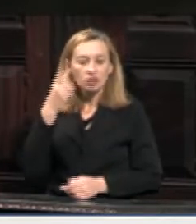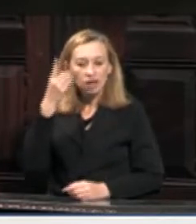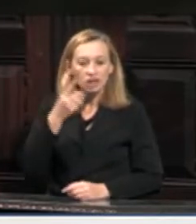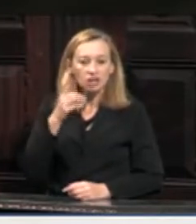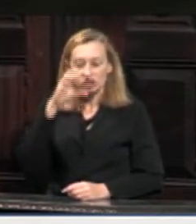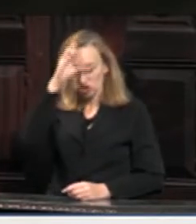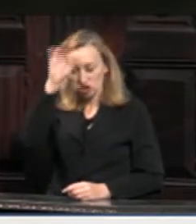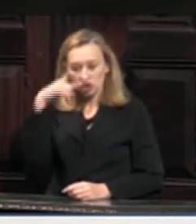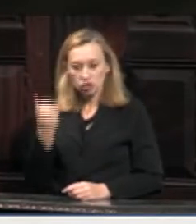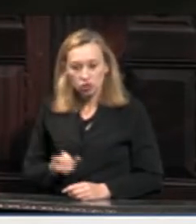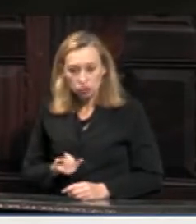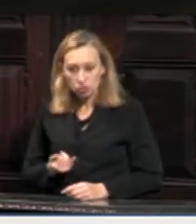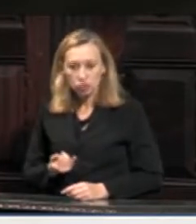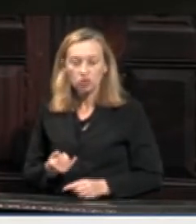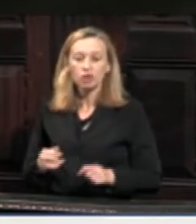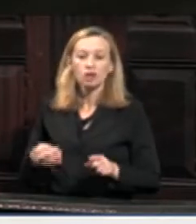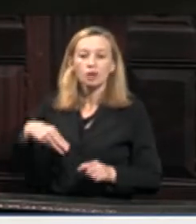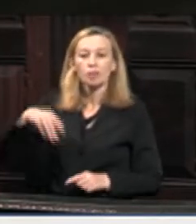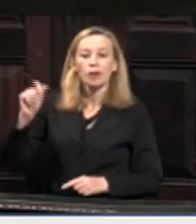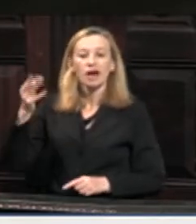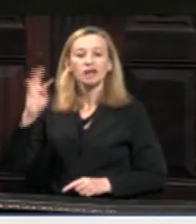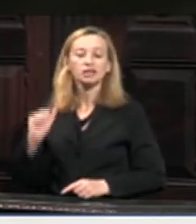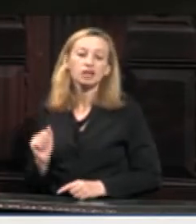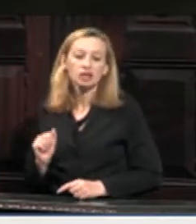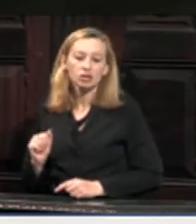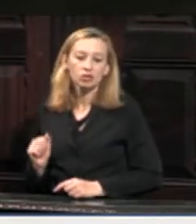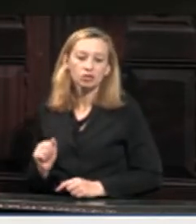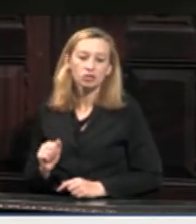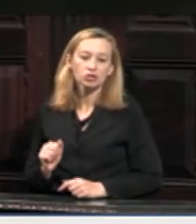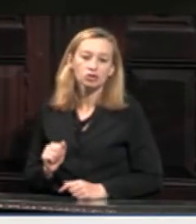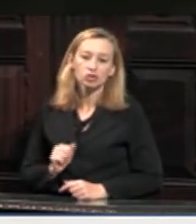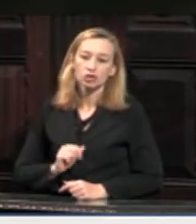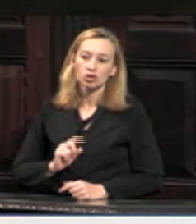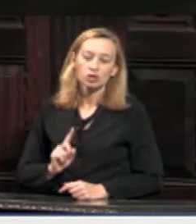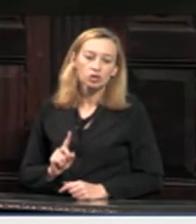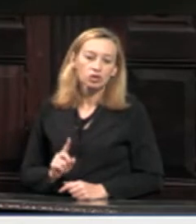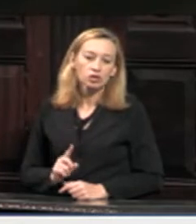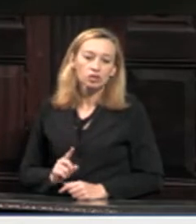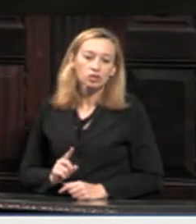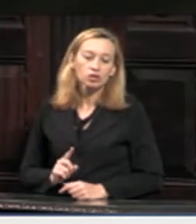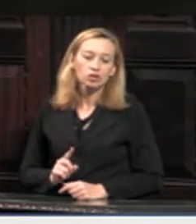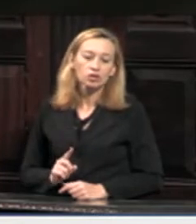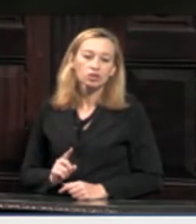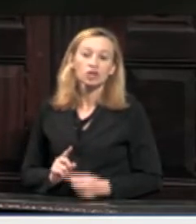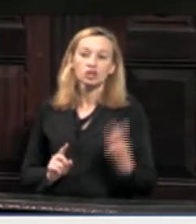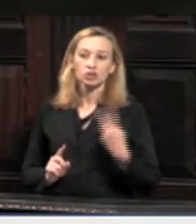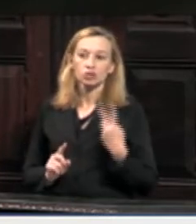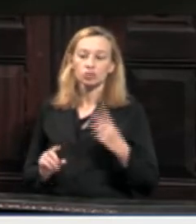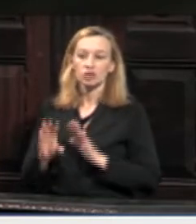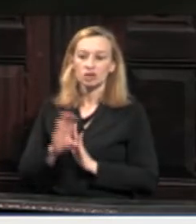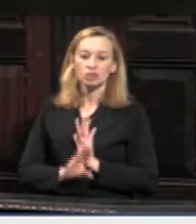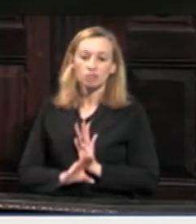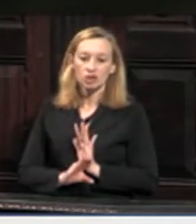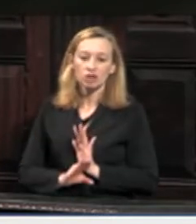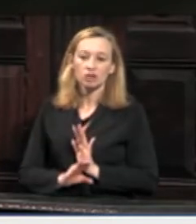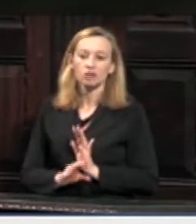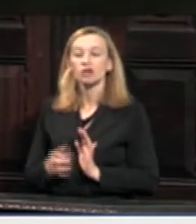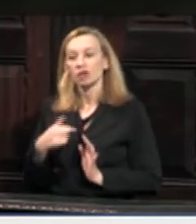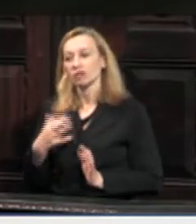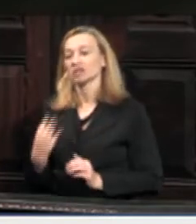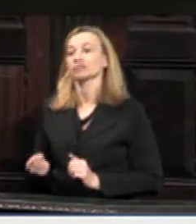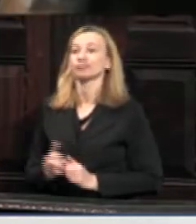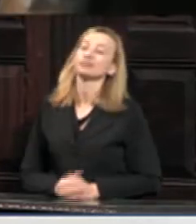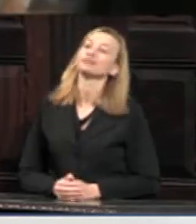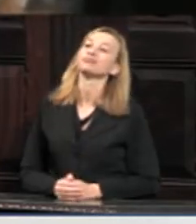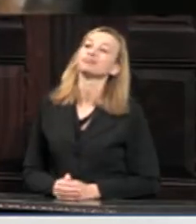Rocha, autoras do projeto, integram a coordenação colegiada do nosso fórum aqui. Portanto, com essas duas emendas, o parecer é favorável.